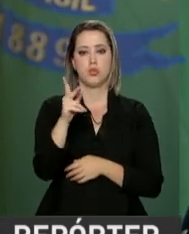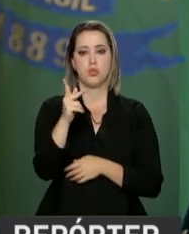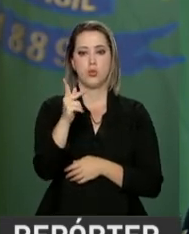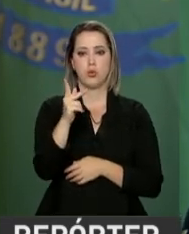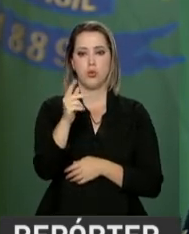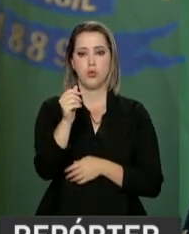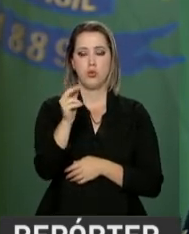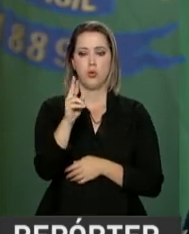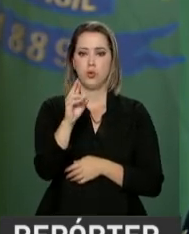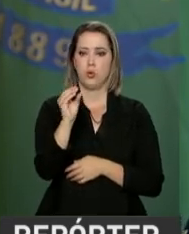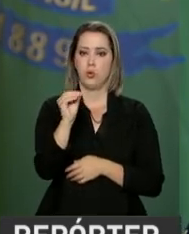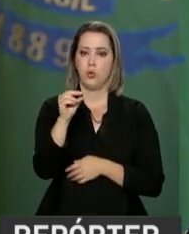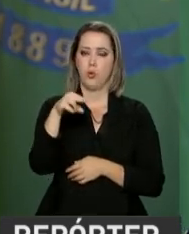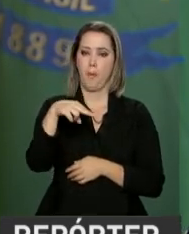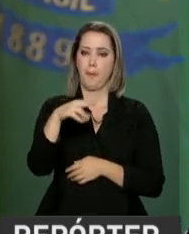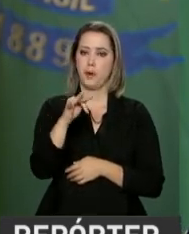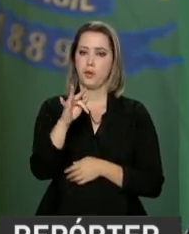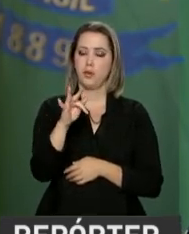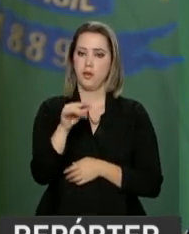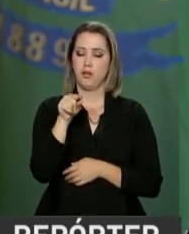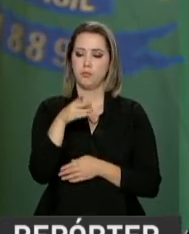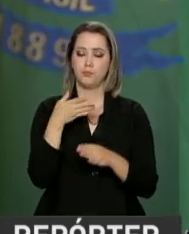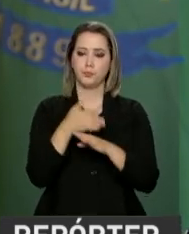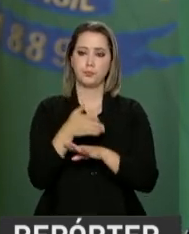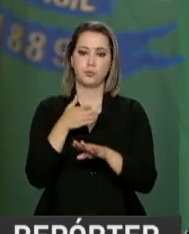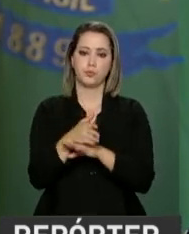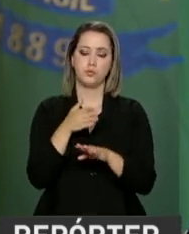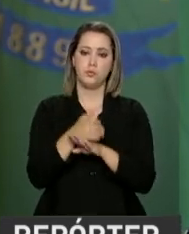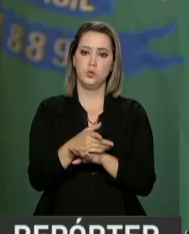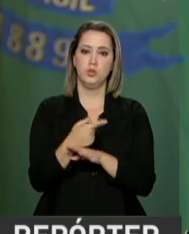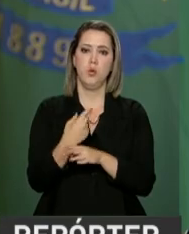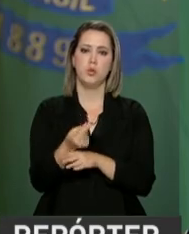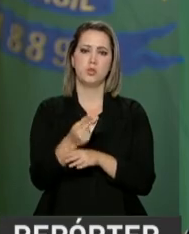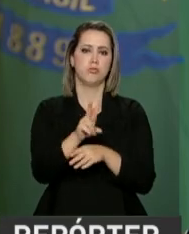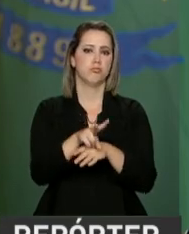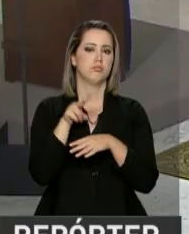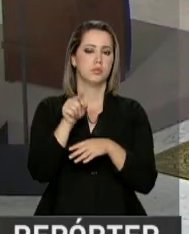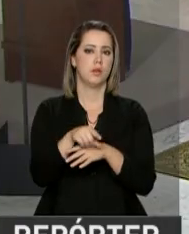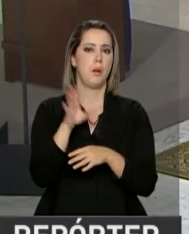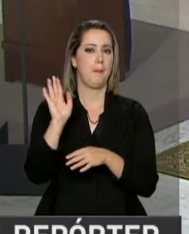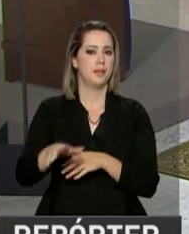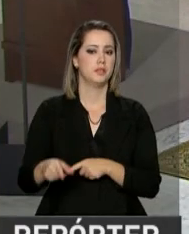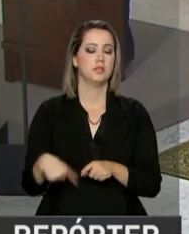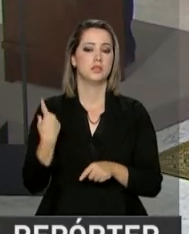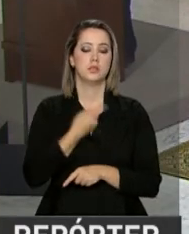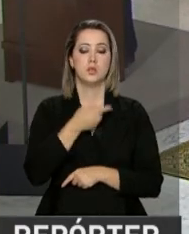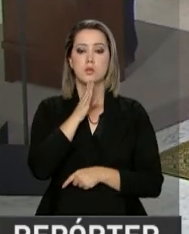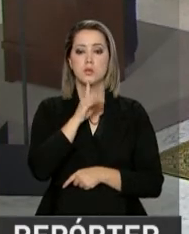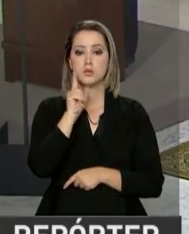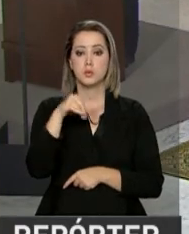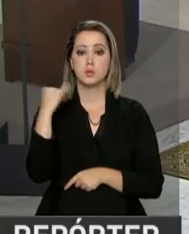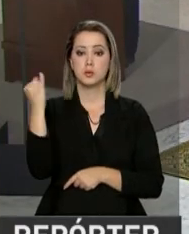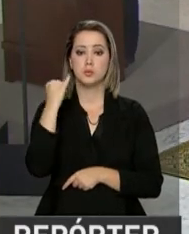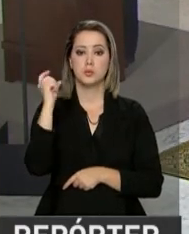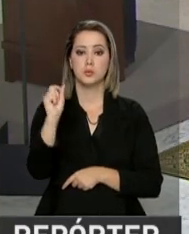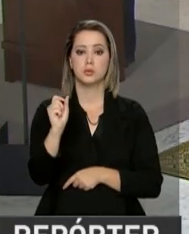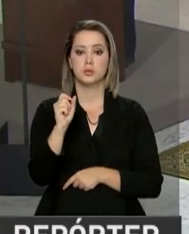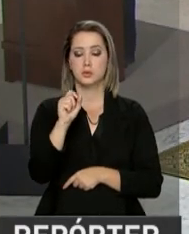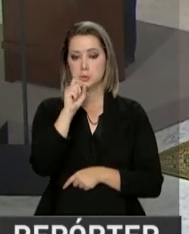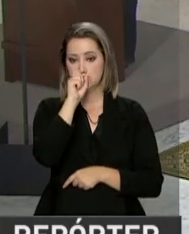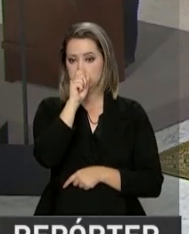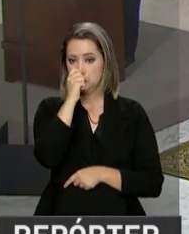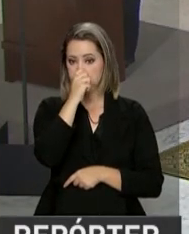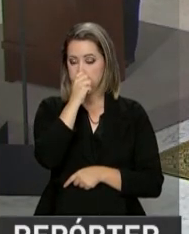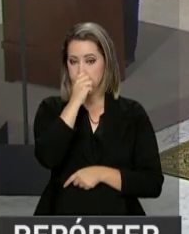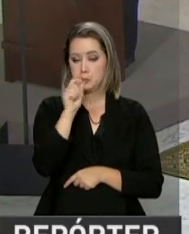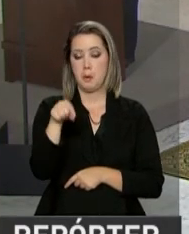o acesso ao crédito barato nós reconhecemos é fundamental para